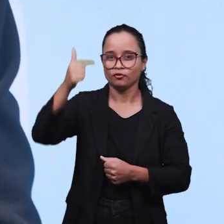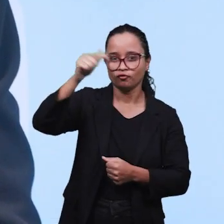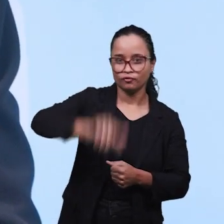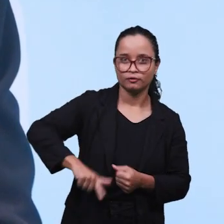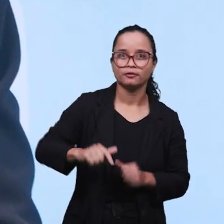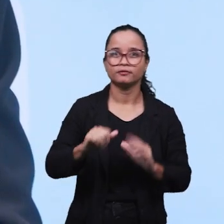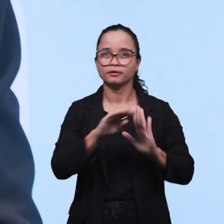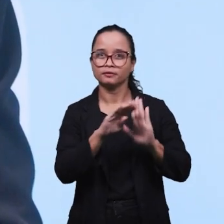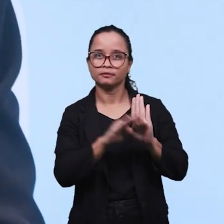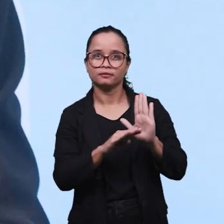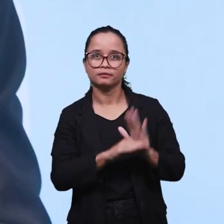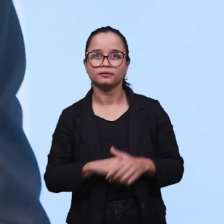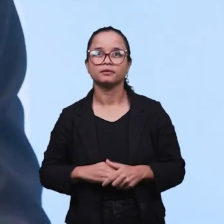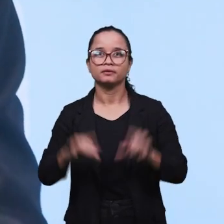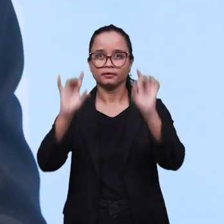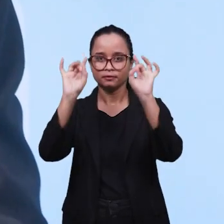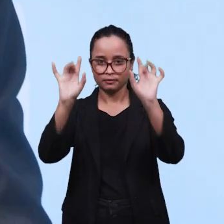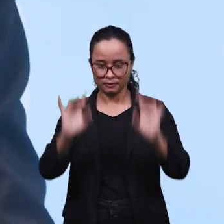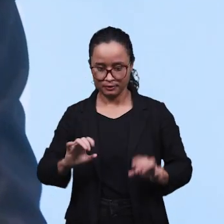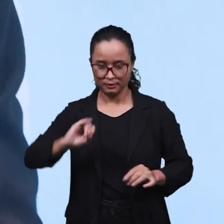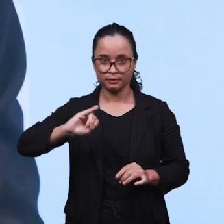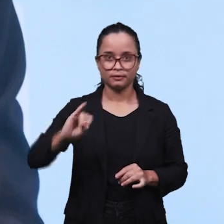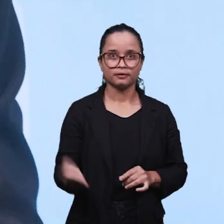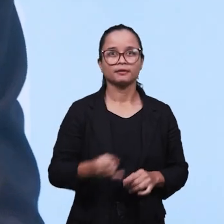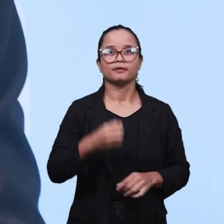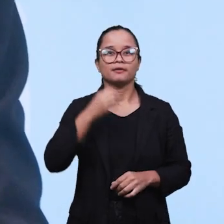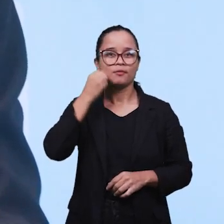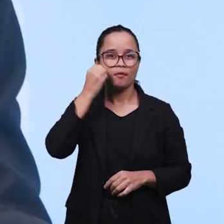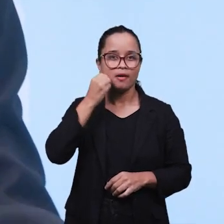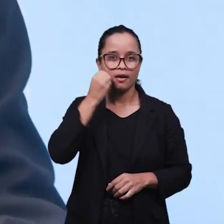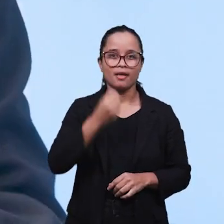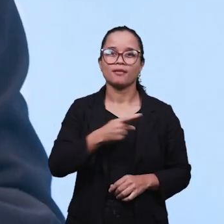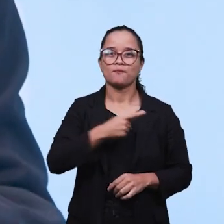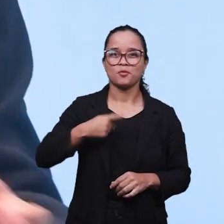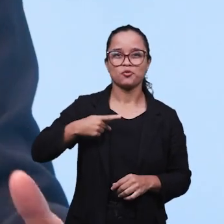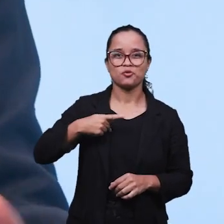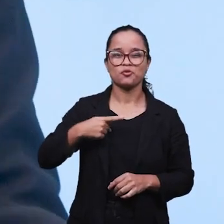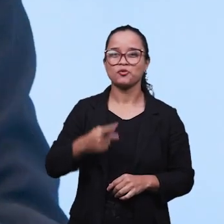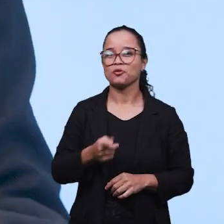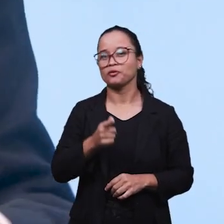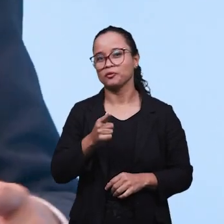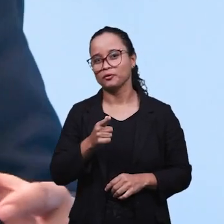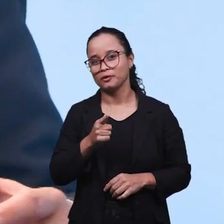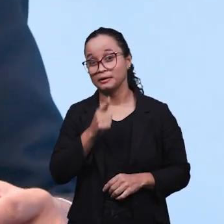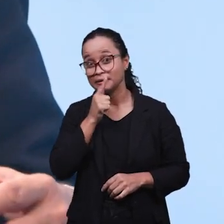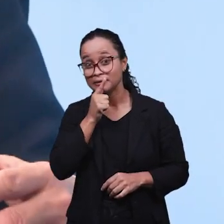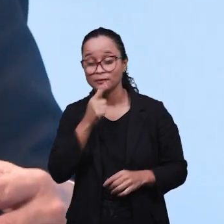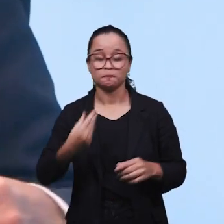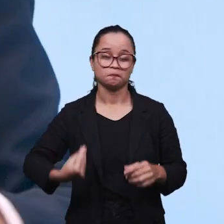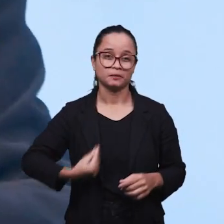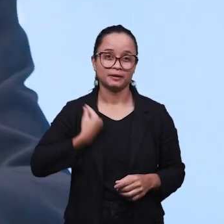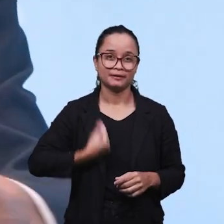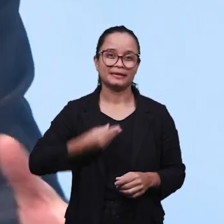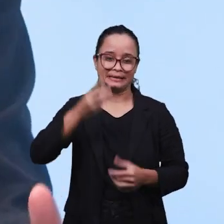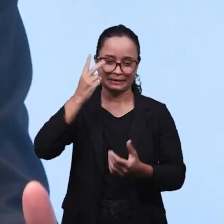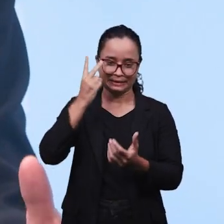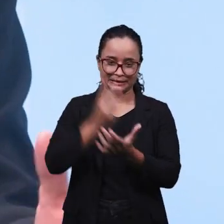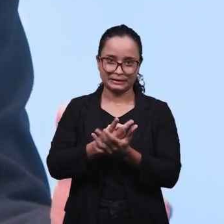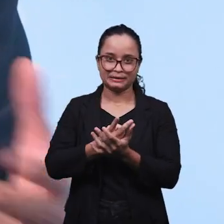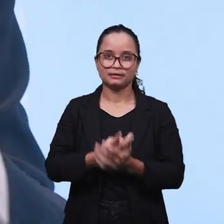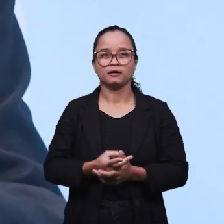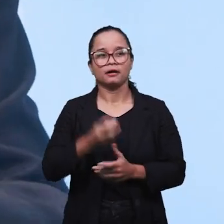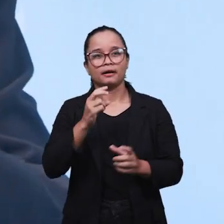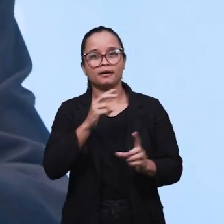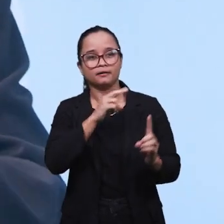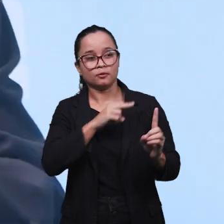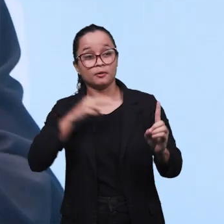desse programa, especialmente aproveitando a experiência do pastor Gilson aqui, que com certeza ele tem uma visão muito maior,